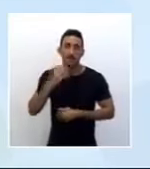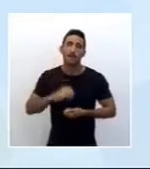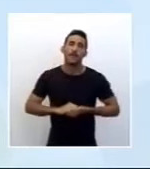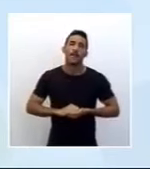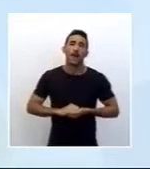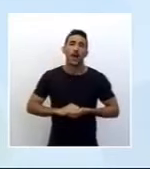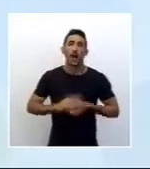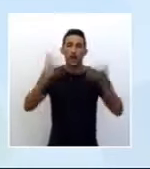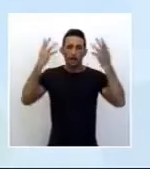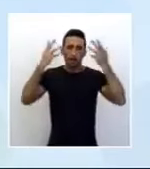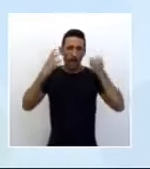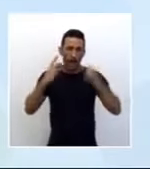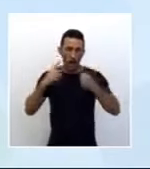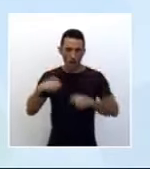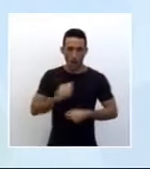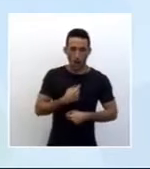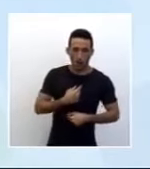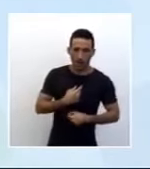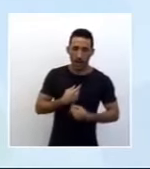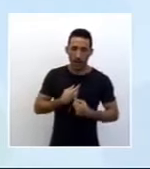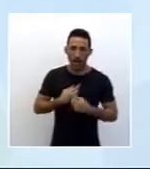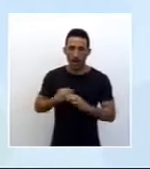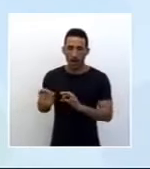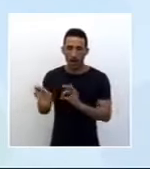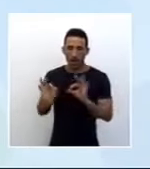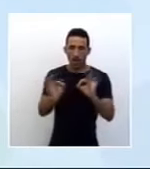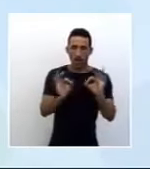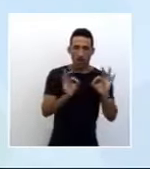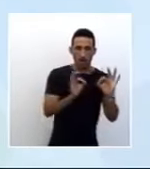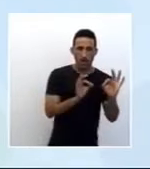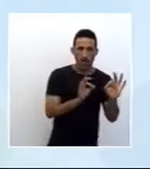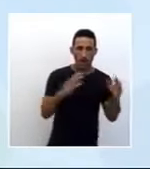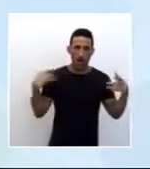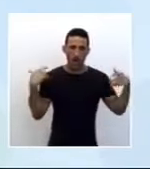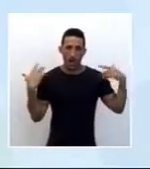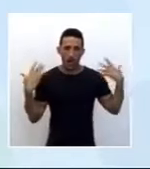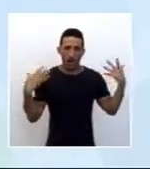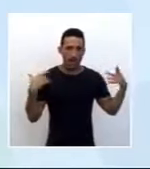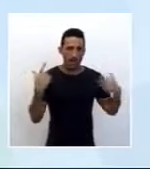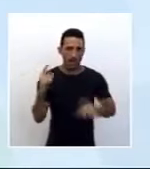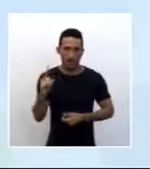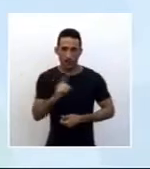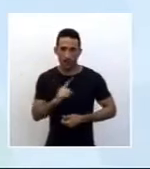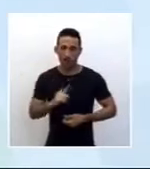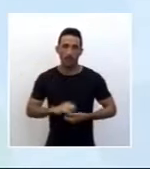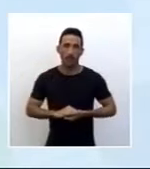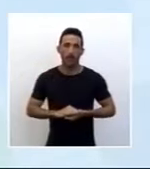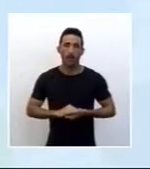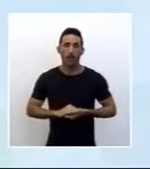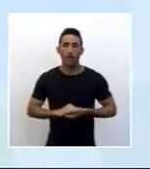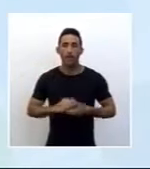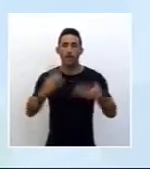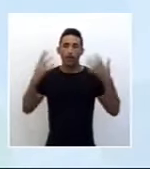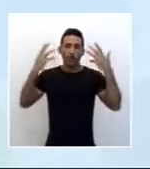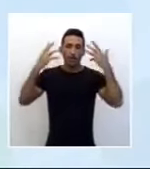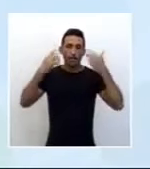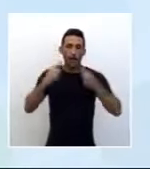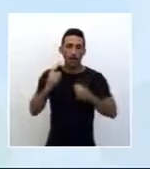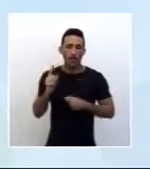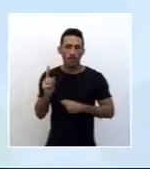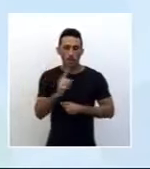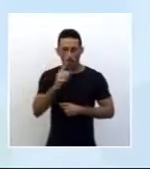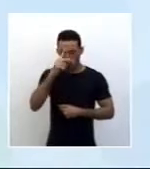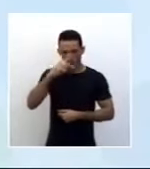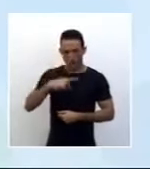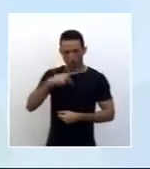nós para que nós usamos para entretenimentos animal zona rural is we use in the way os animais não são nosso para que